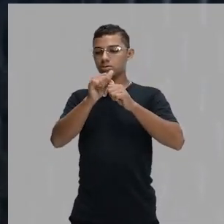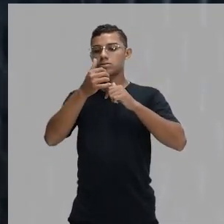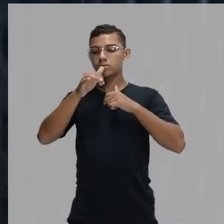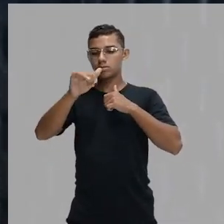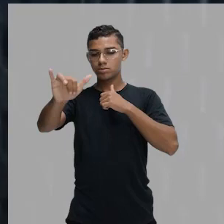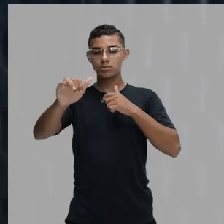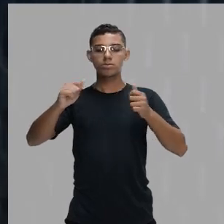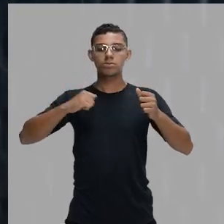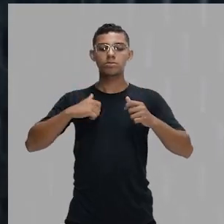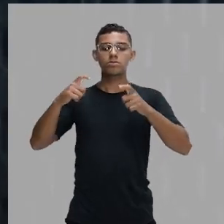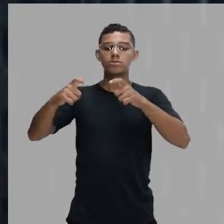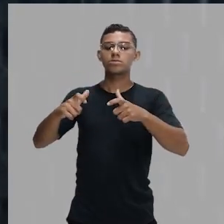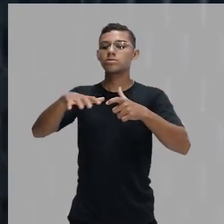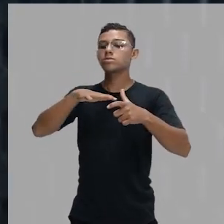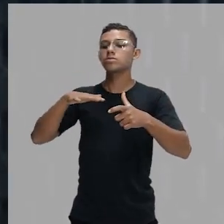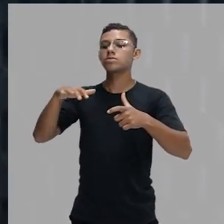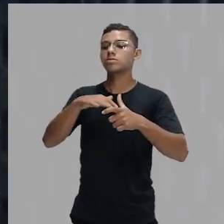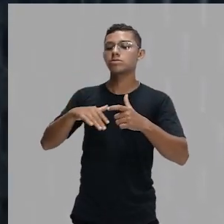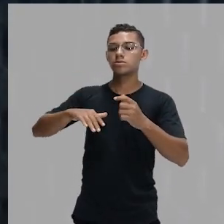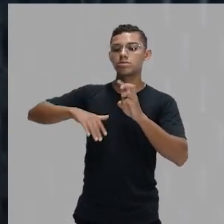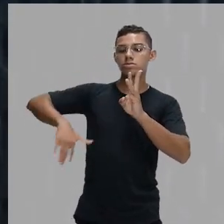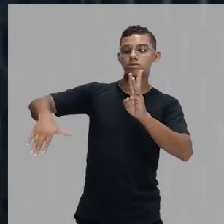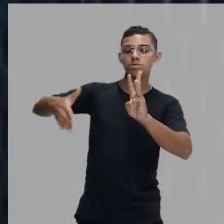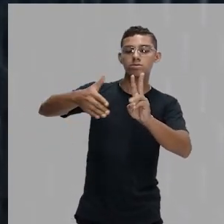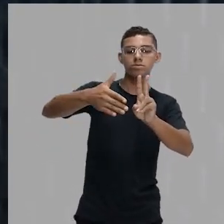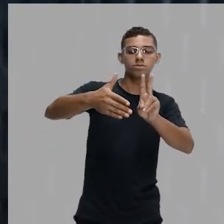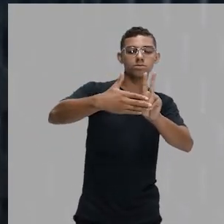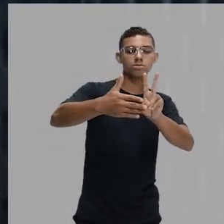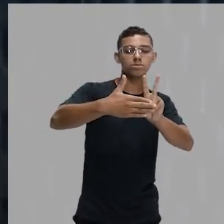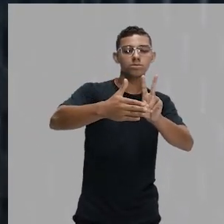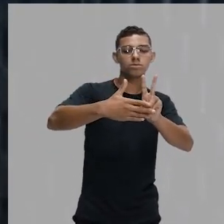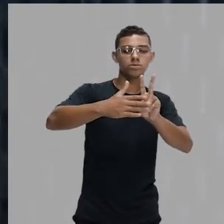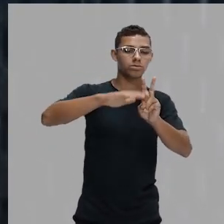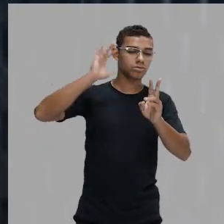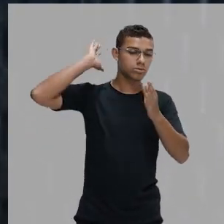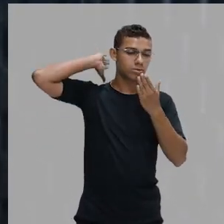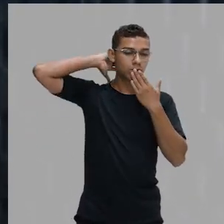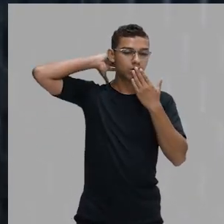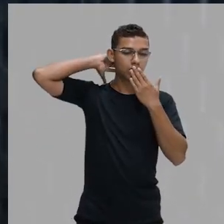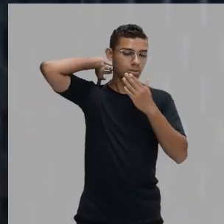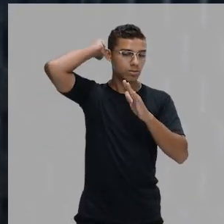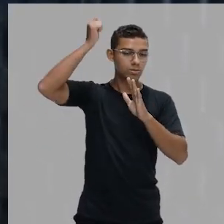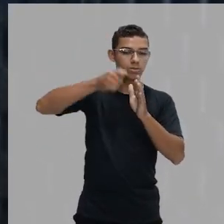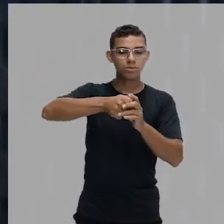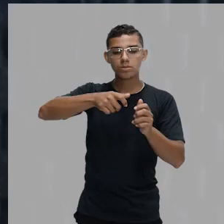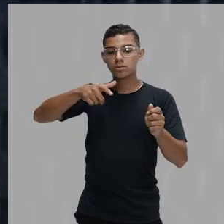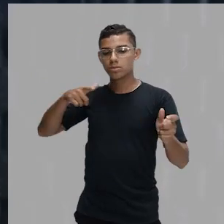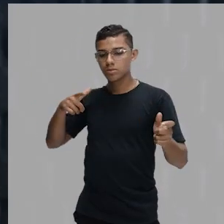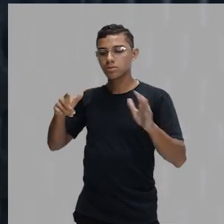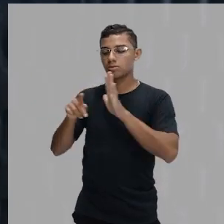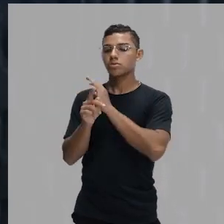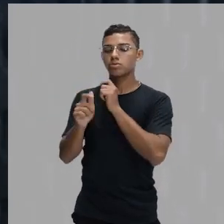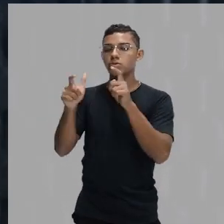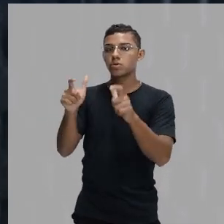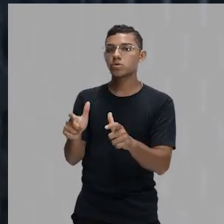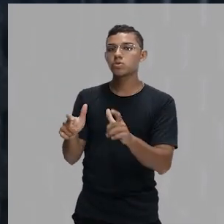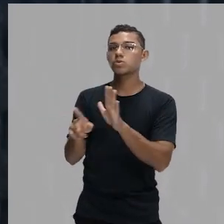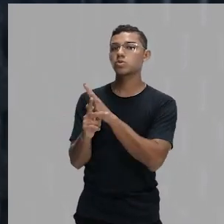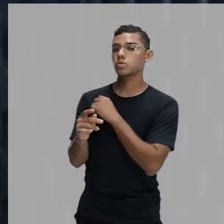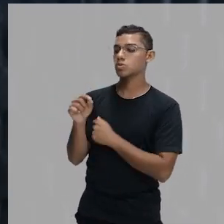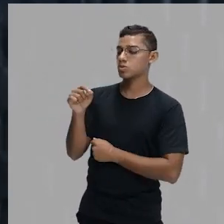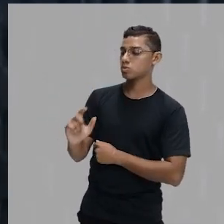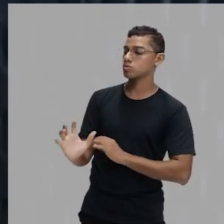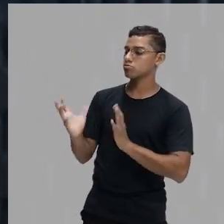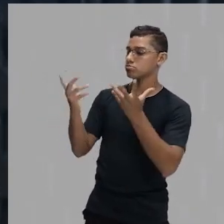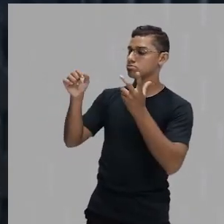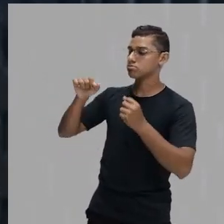proteção indígena, então isso gerou uma série de discussões sobre o conteúdo, né? Sobre essa situação dessa hidrelétrica.